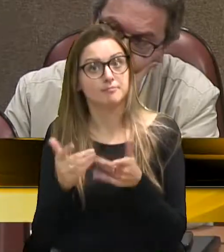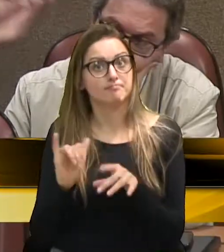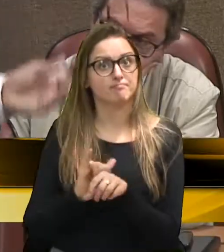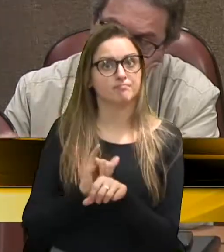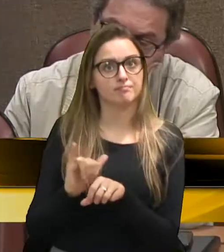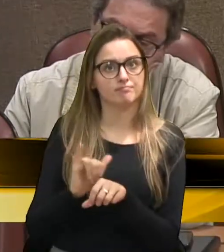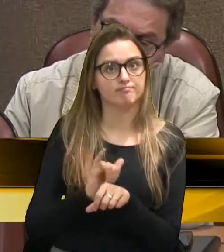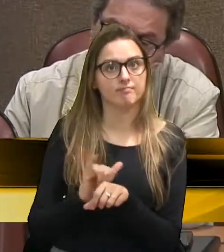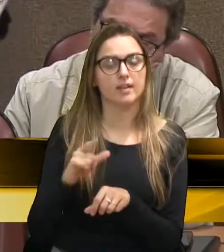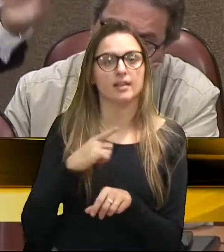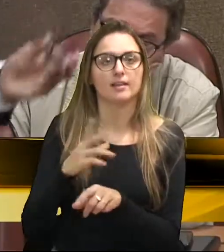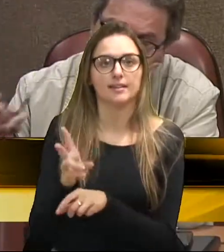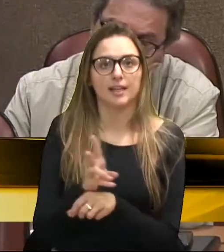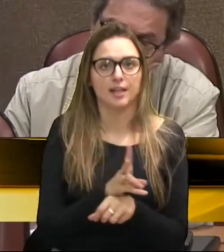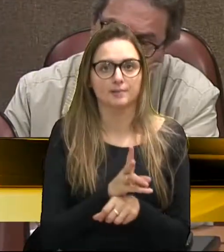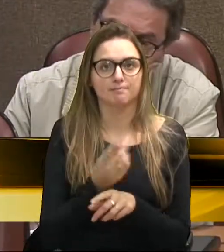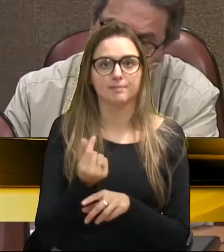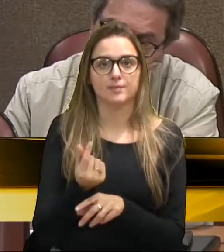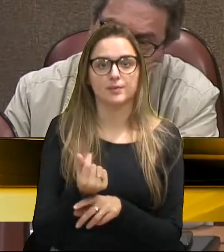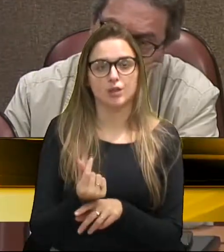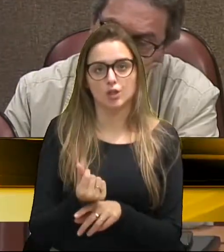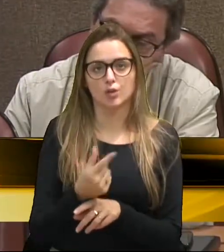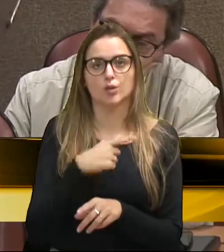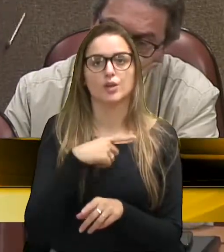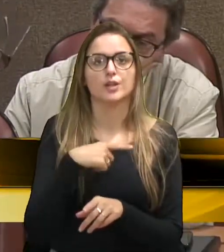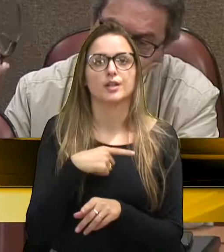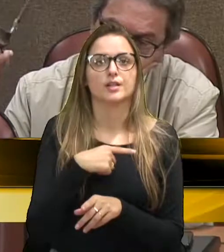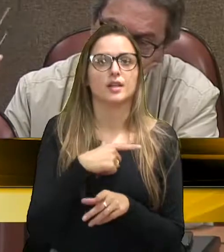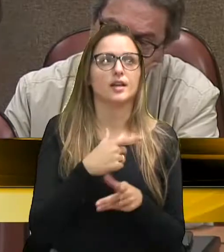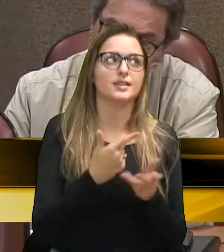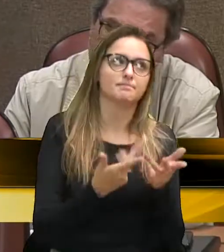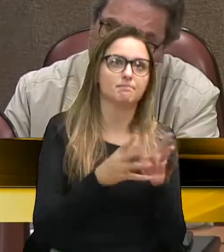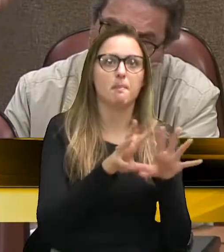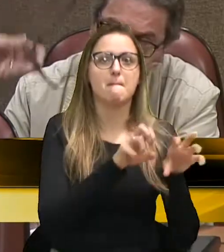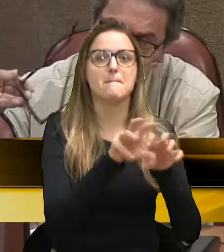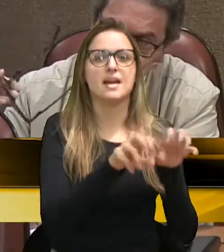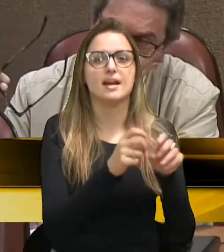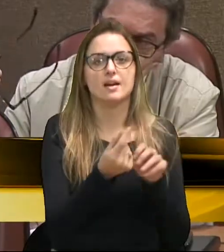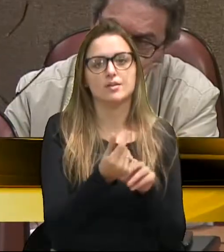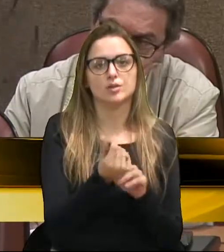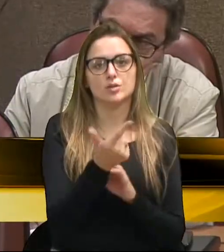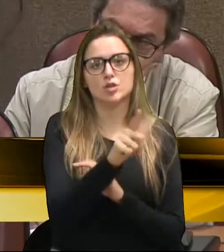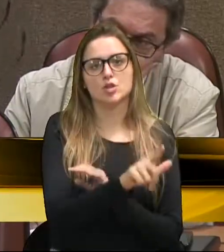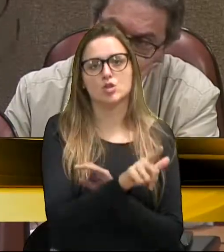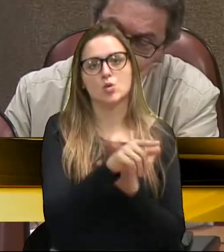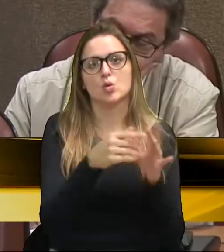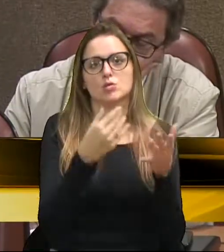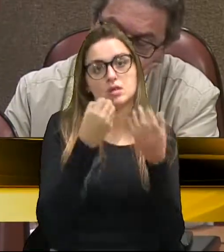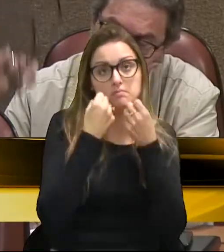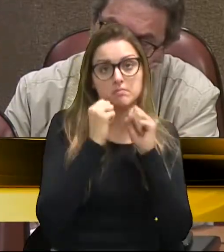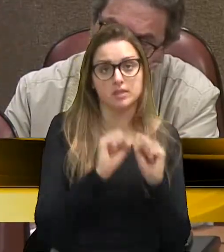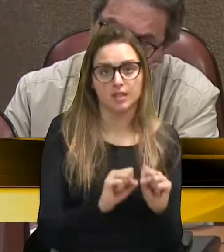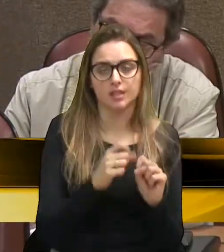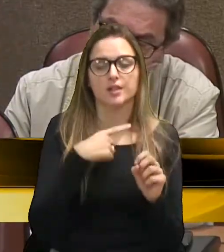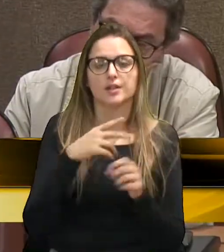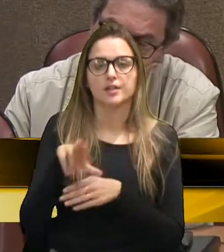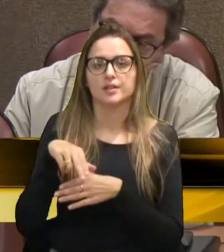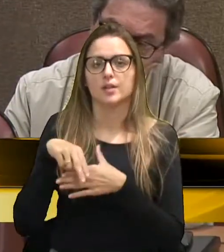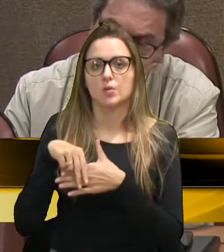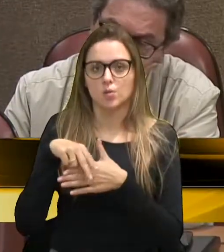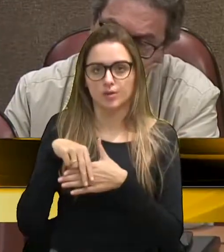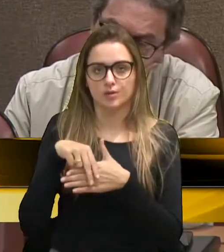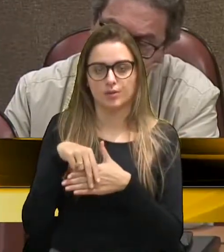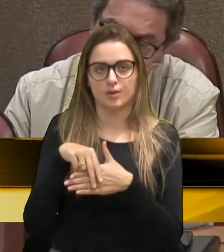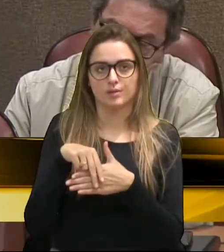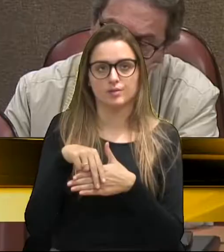buscar financiamento, parcelar, retirar de outras rubricas. Então, ele consta ali, lá no anexo, né,